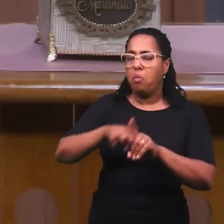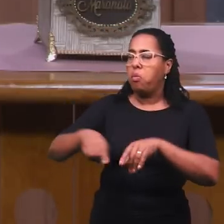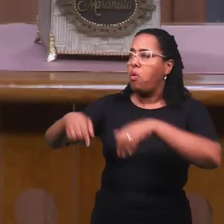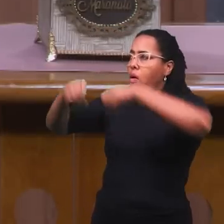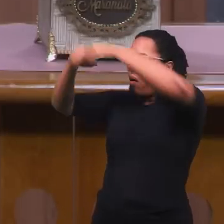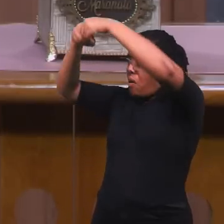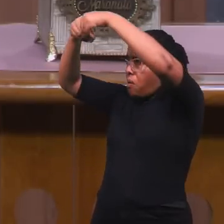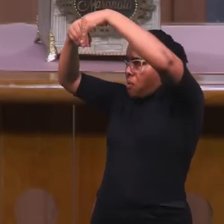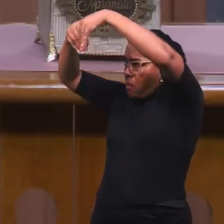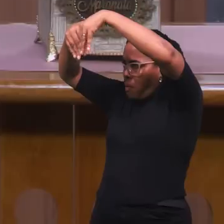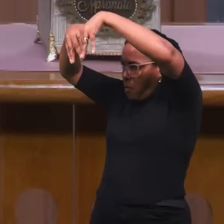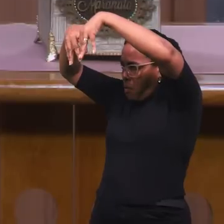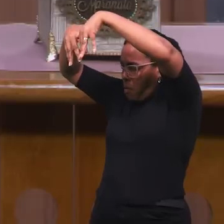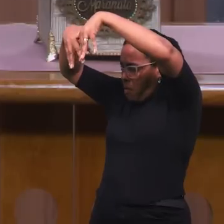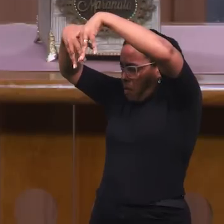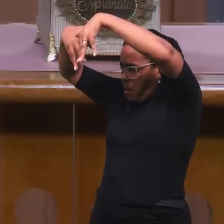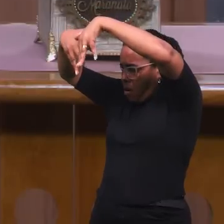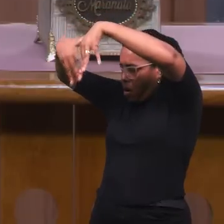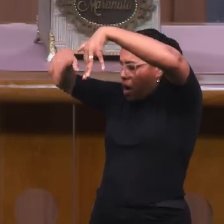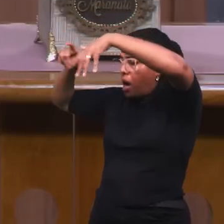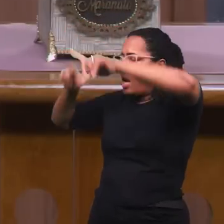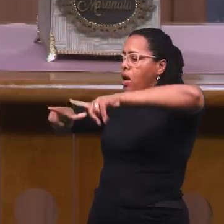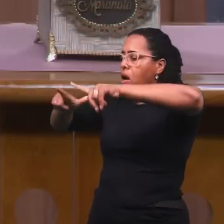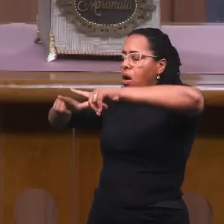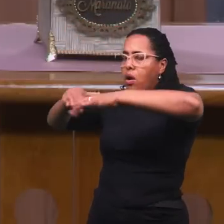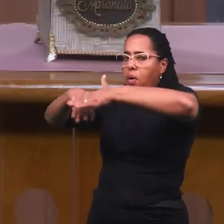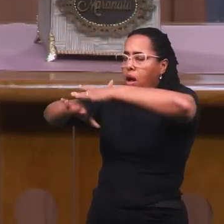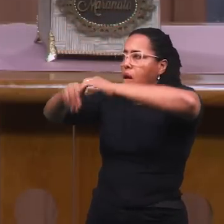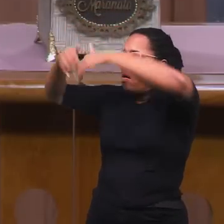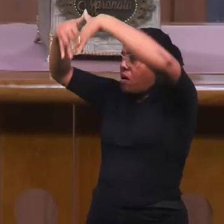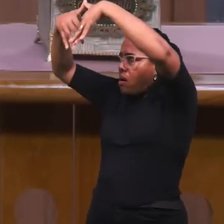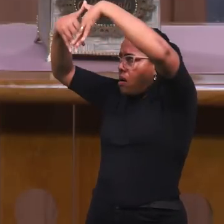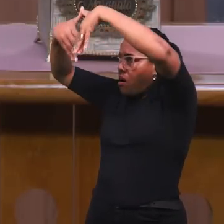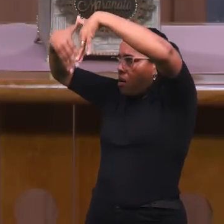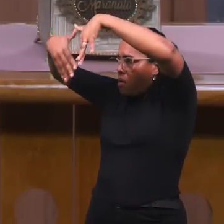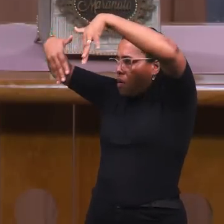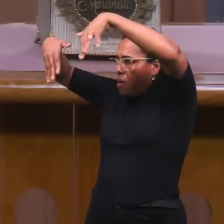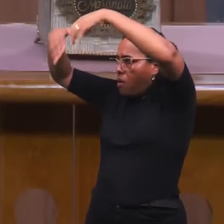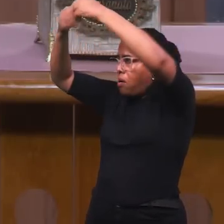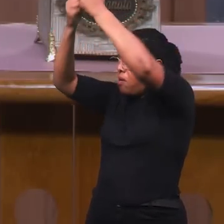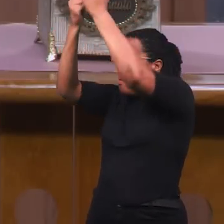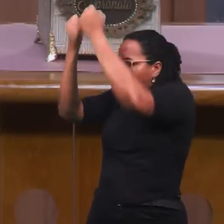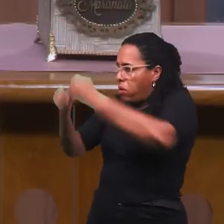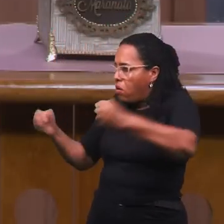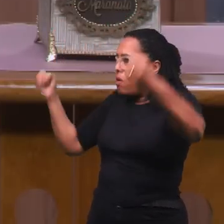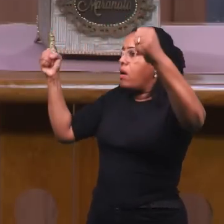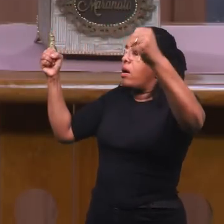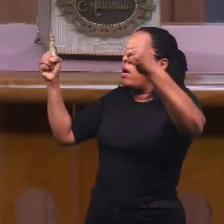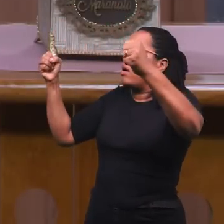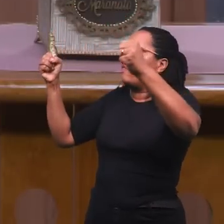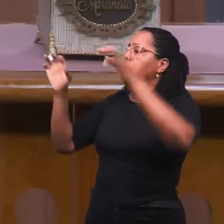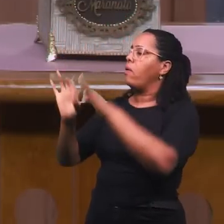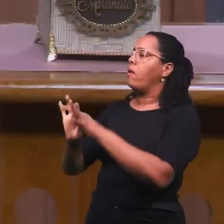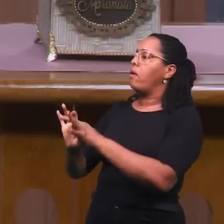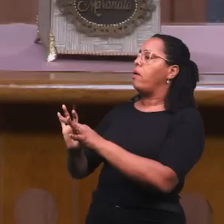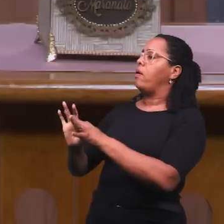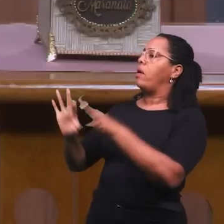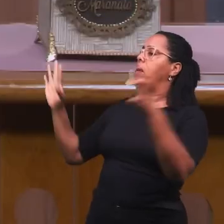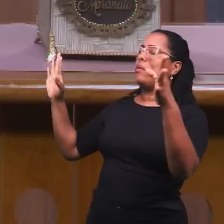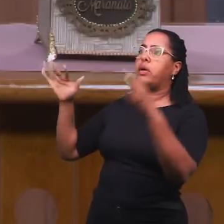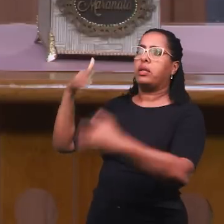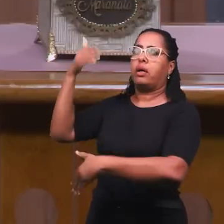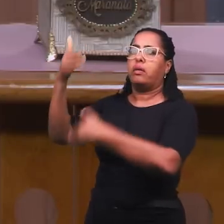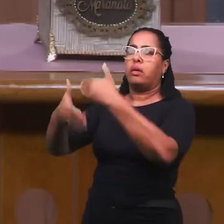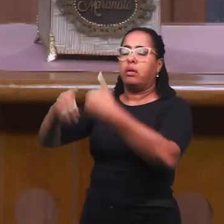templo, que estava construído no lugar da eira de Araúna, o véu se rasgou de alto a baixo, dando acesso ao